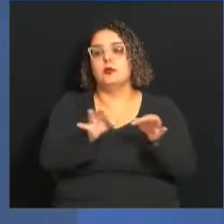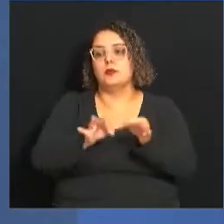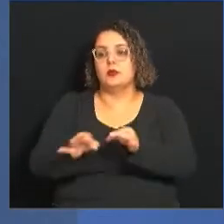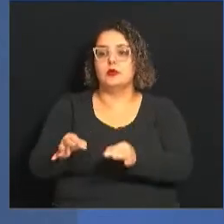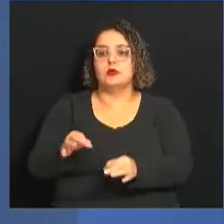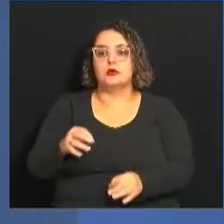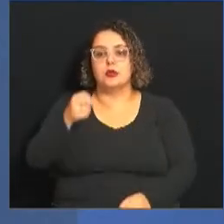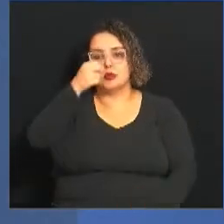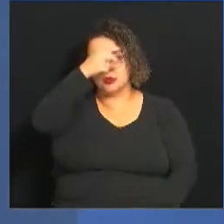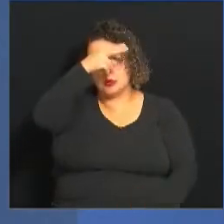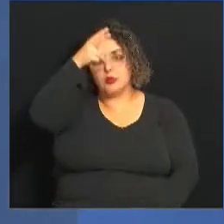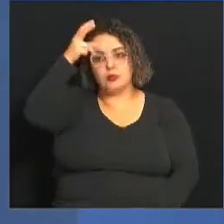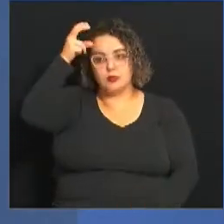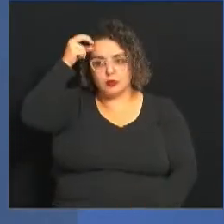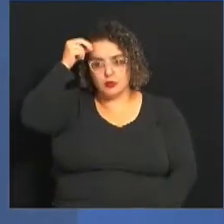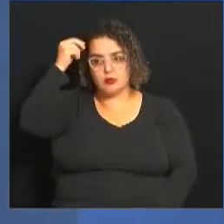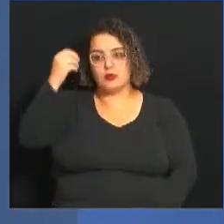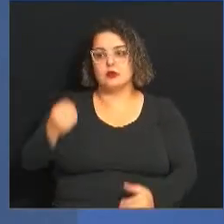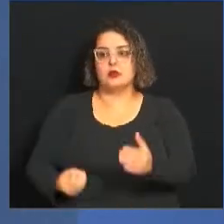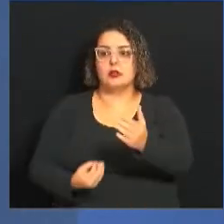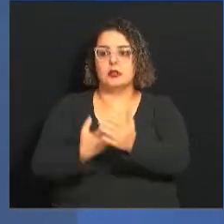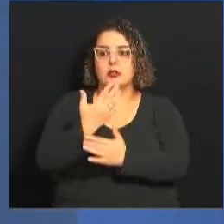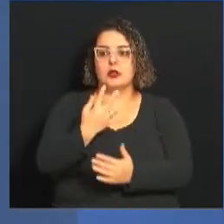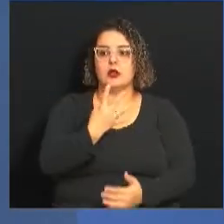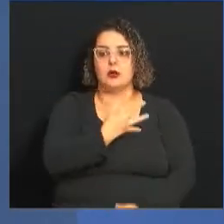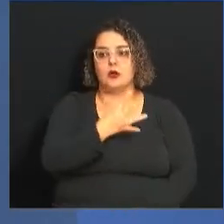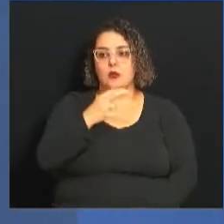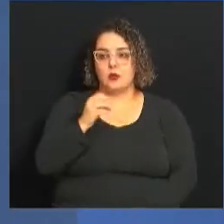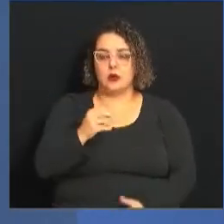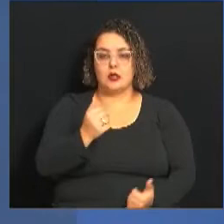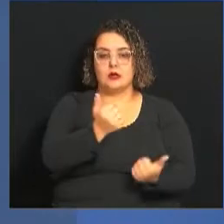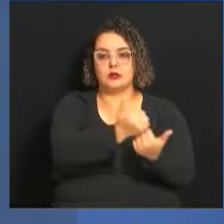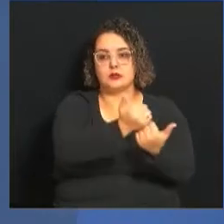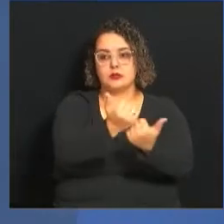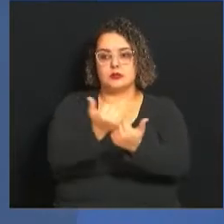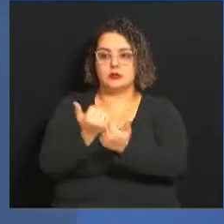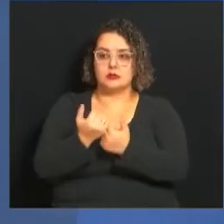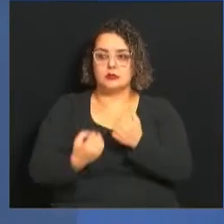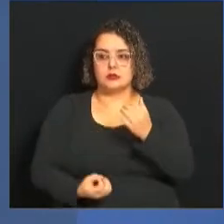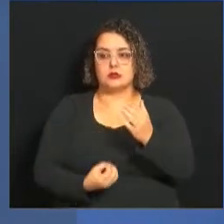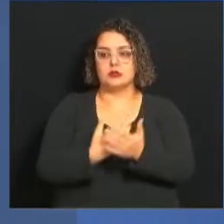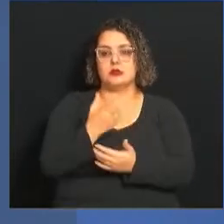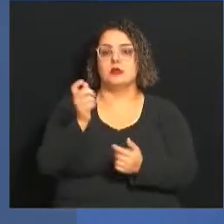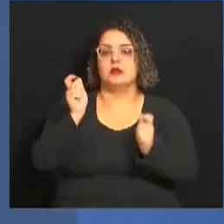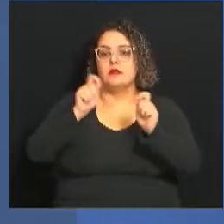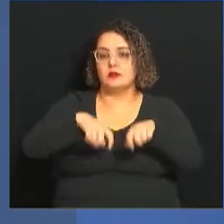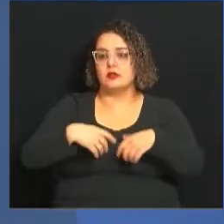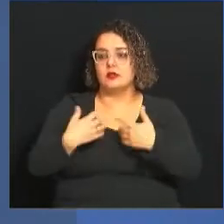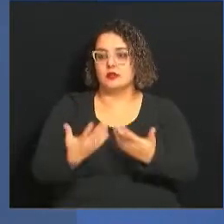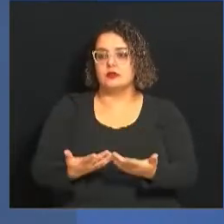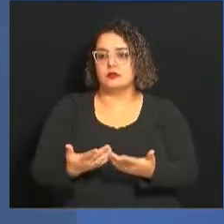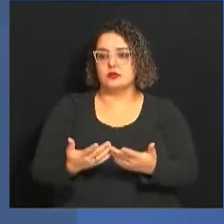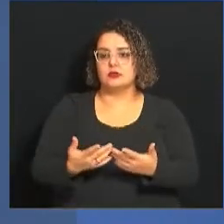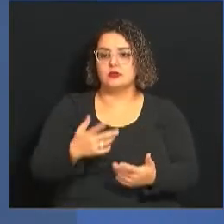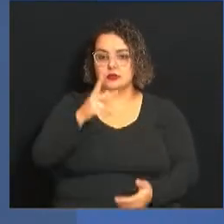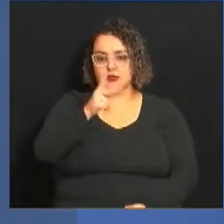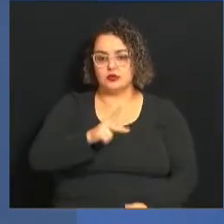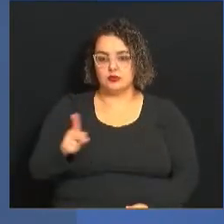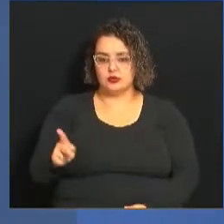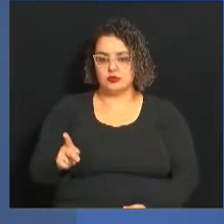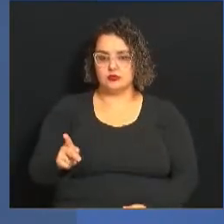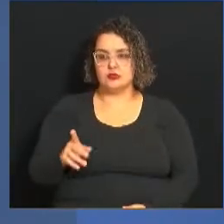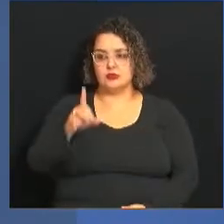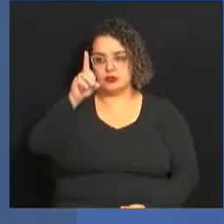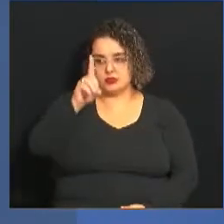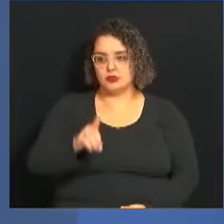prefeito que trata da criação de 40 cargos públicos de provimento efetivo de vice-diretor na